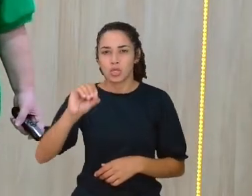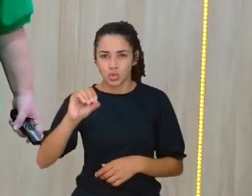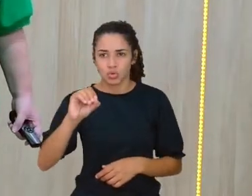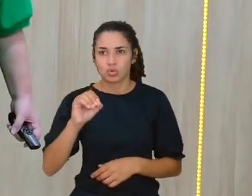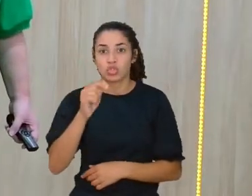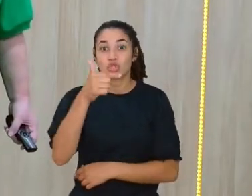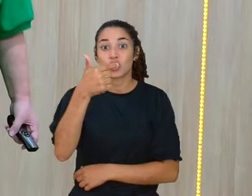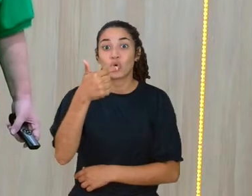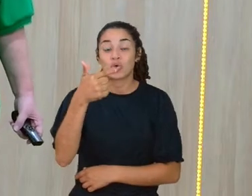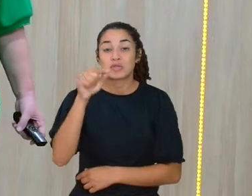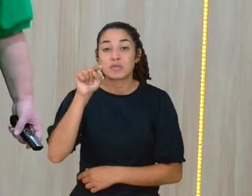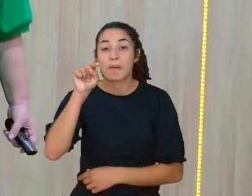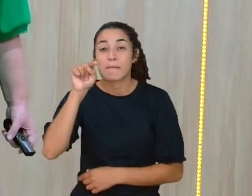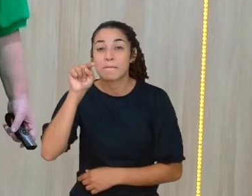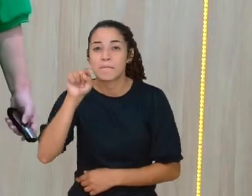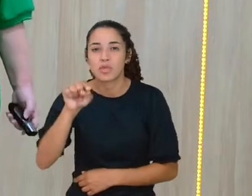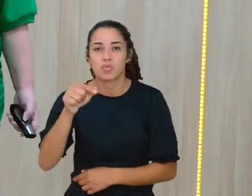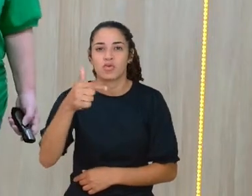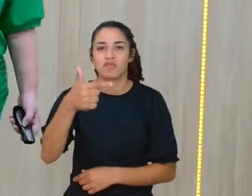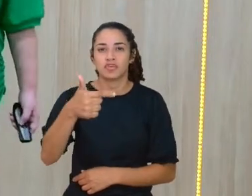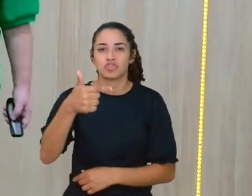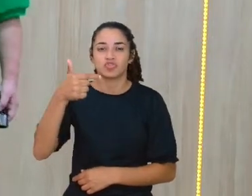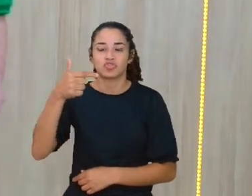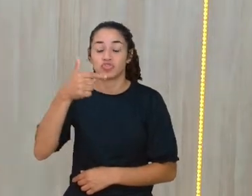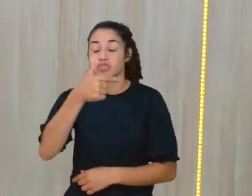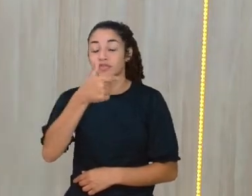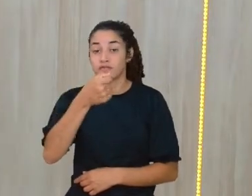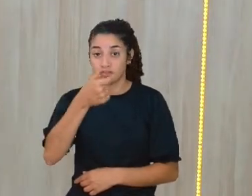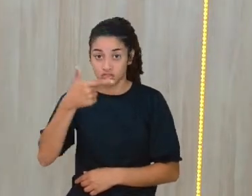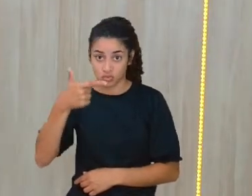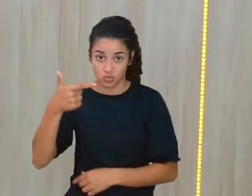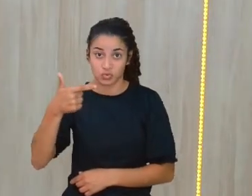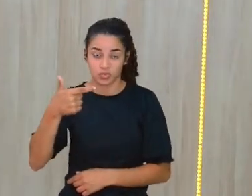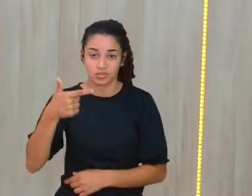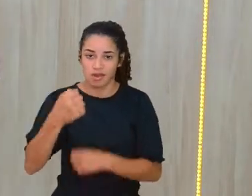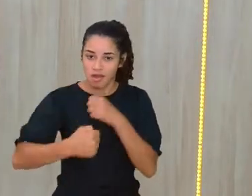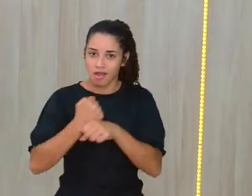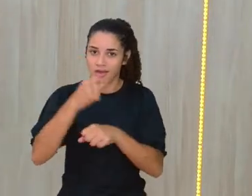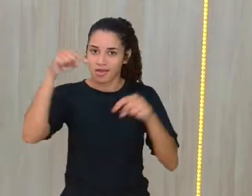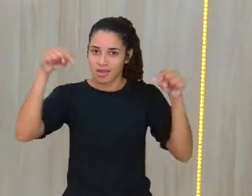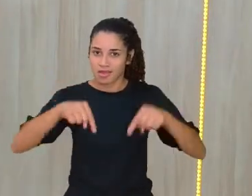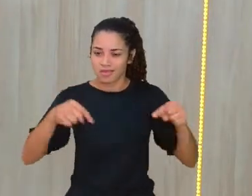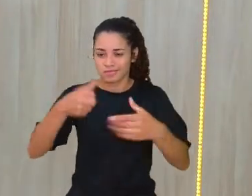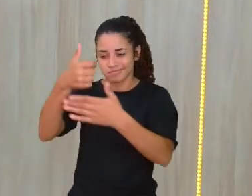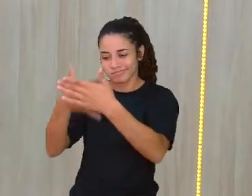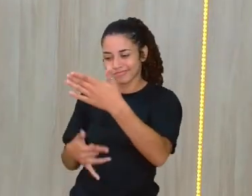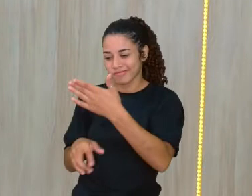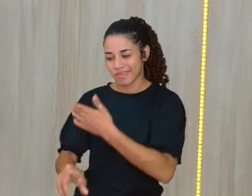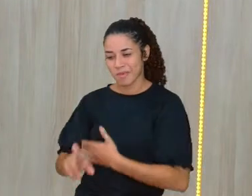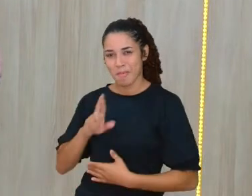de 2022, o ano que nós estamos, né? Bota lá no chat para a Marta